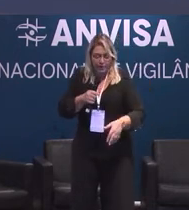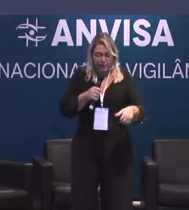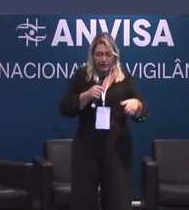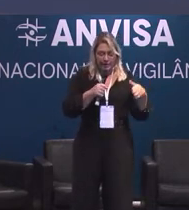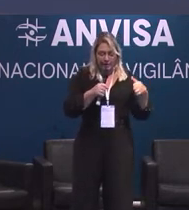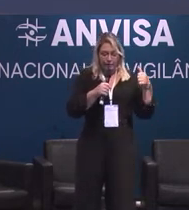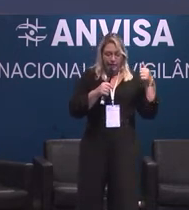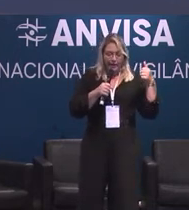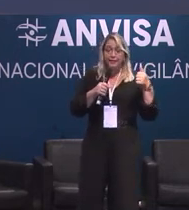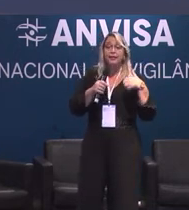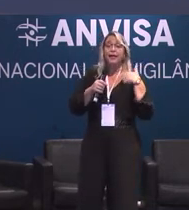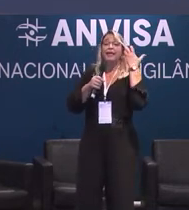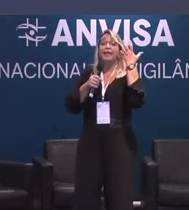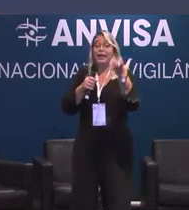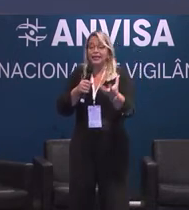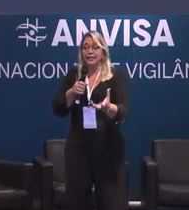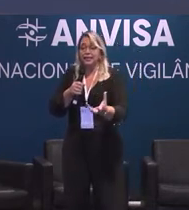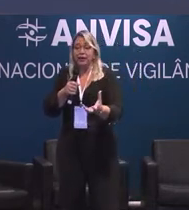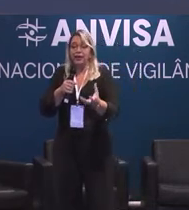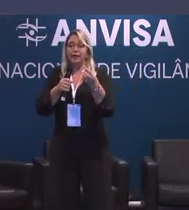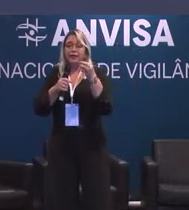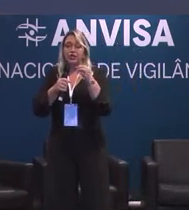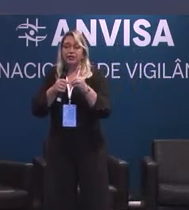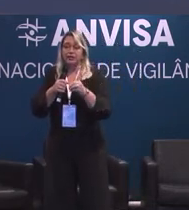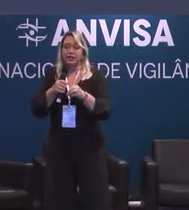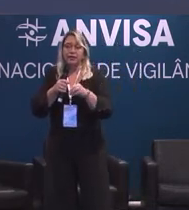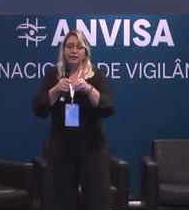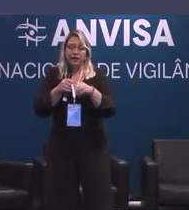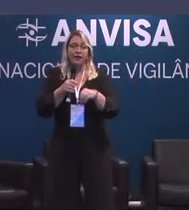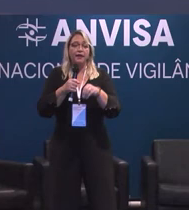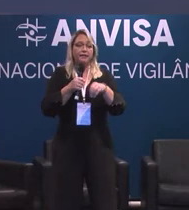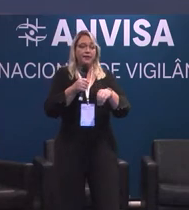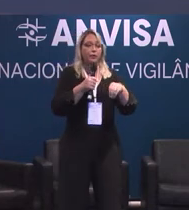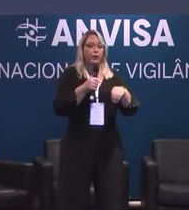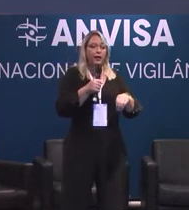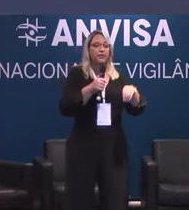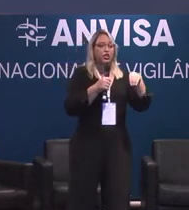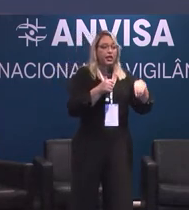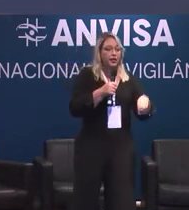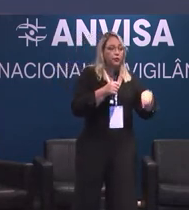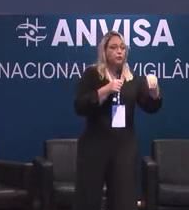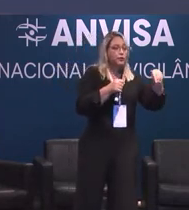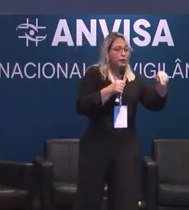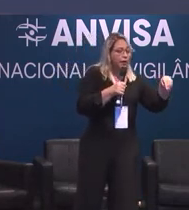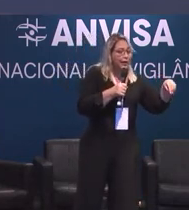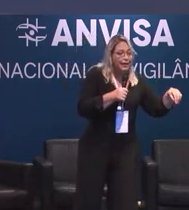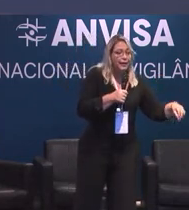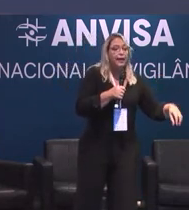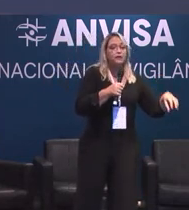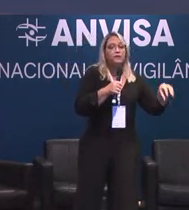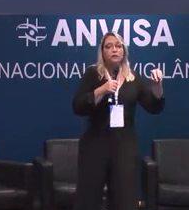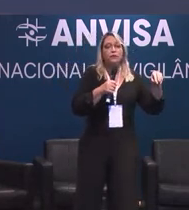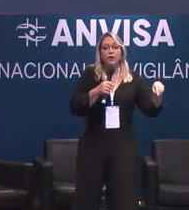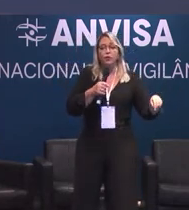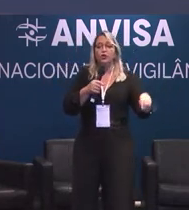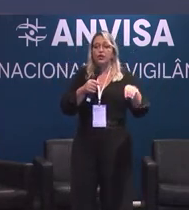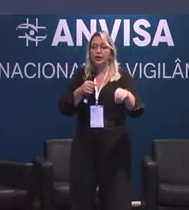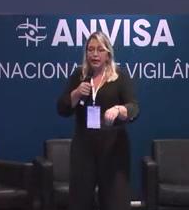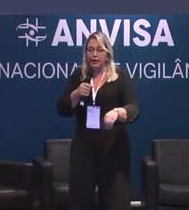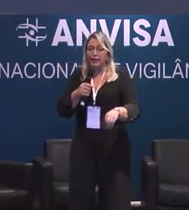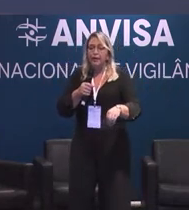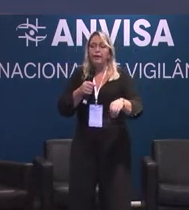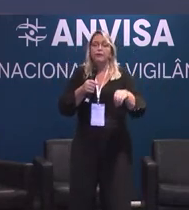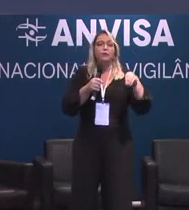das irregularidades, que essas irregularidades têm que ser apuradas dentro dos critérios e dos rigores da